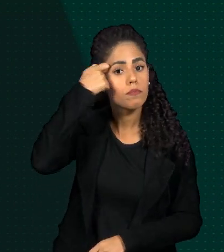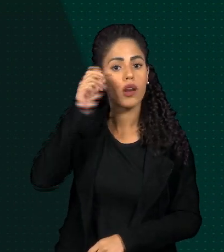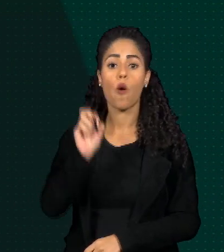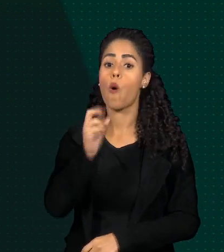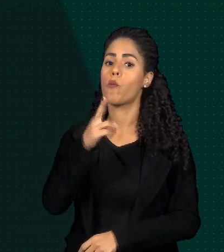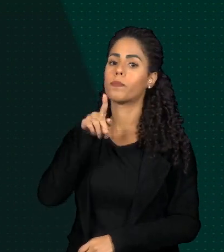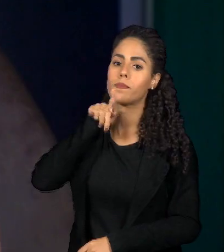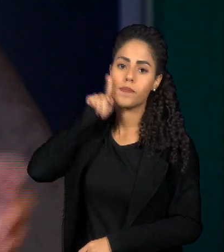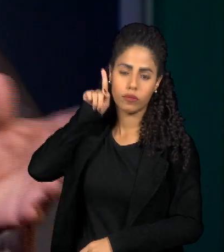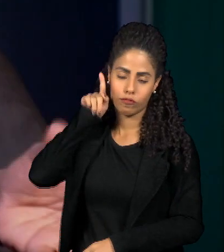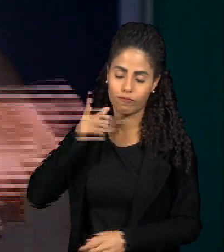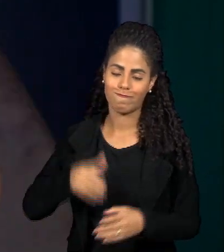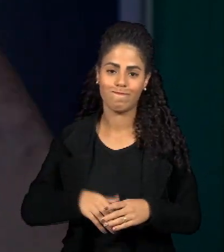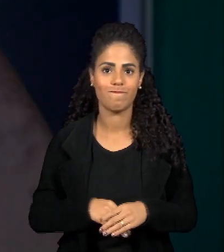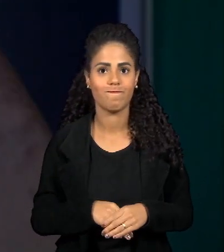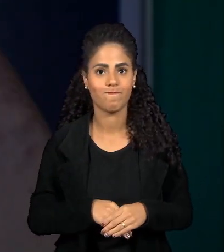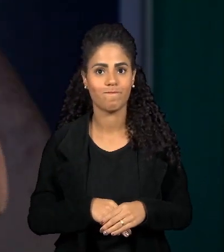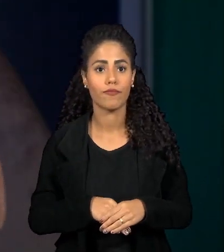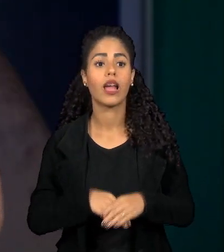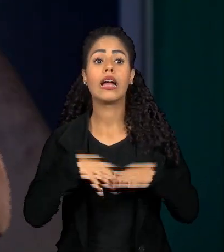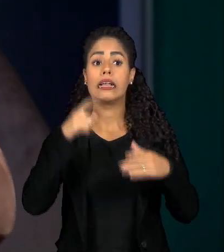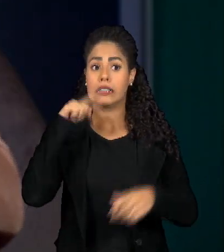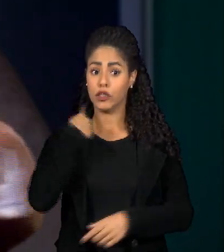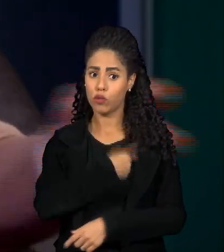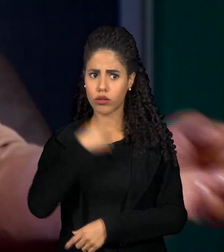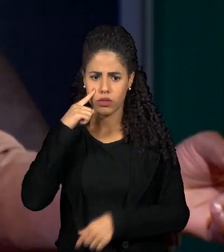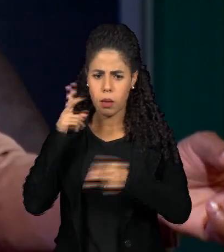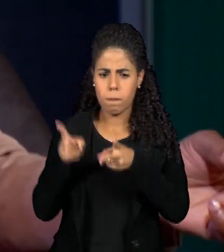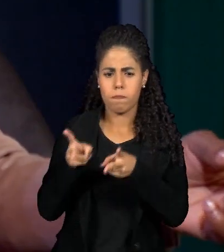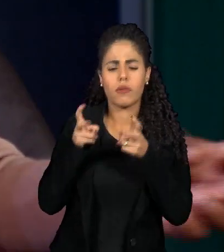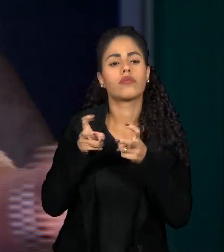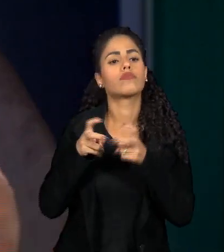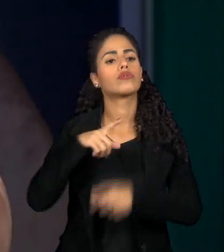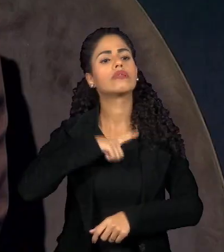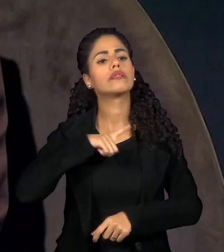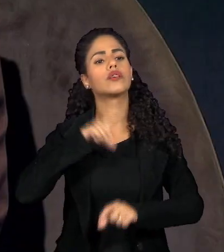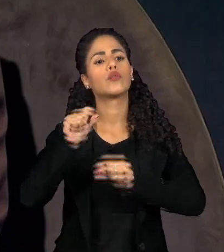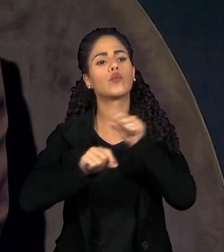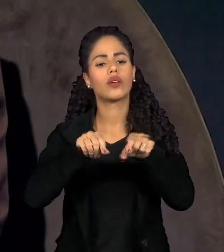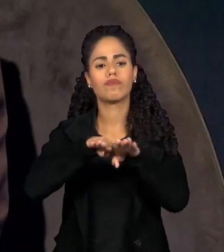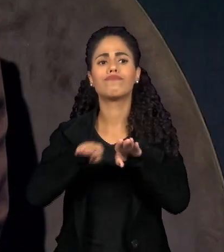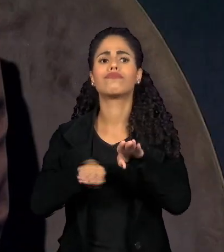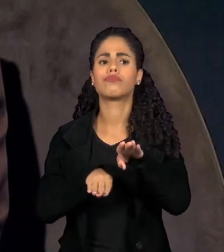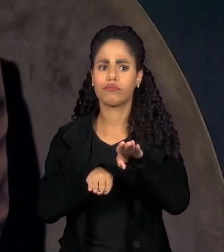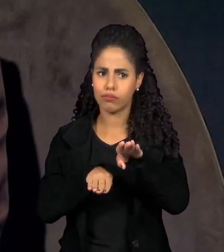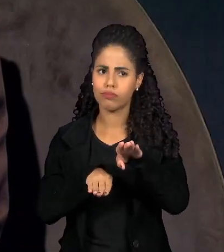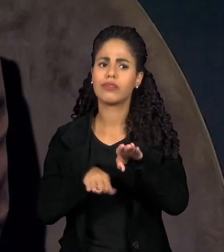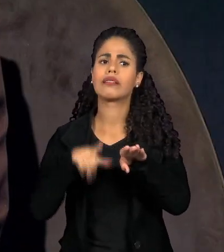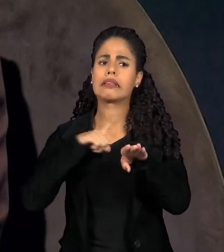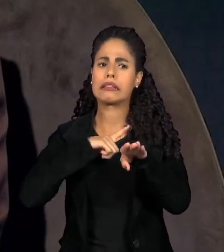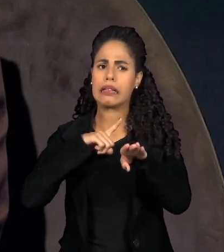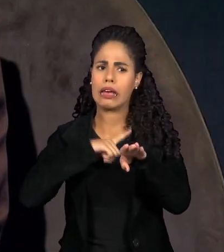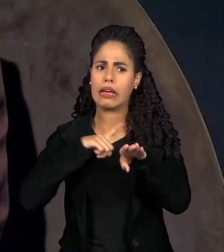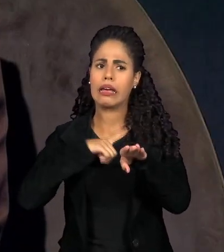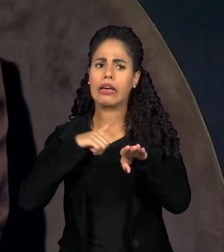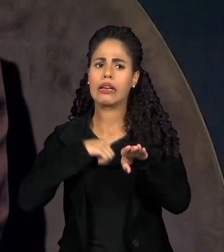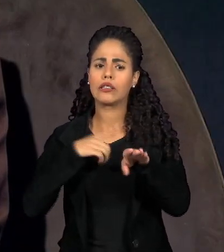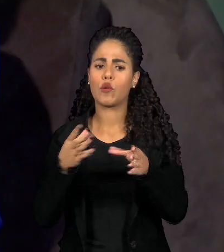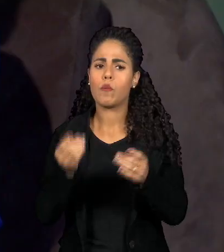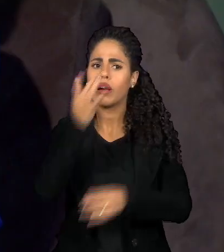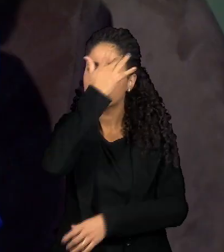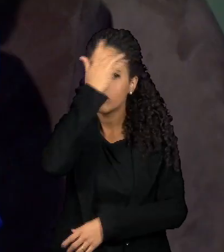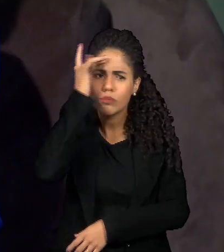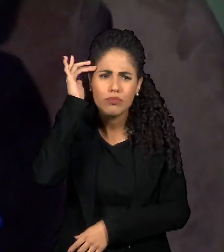ou pardos. A gente vê por esses números que existe uma distorção e uma congruência na ocupação desse